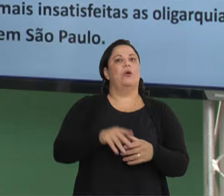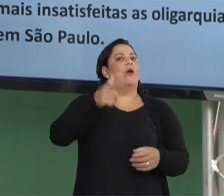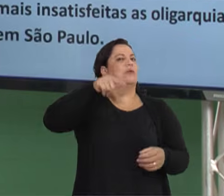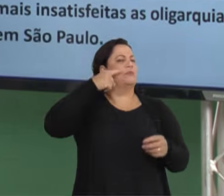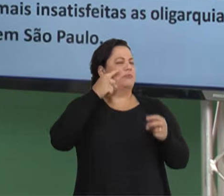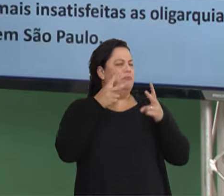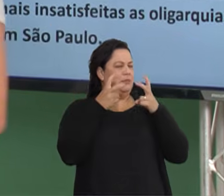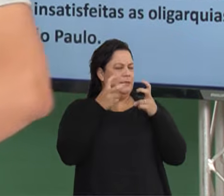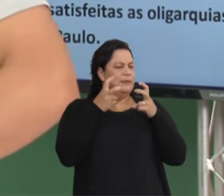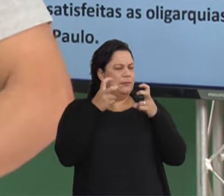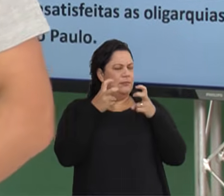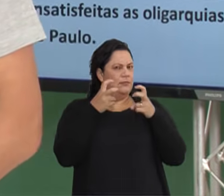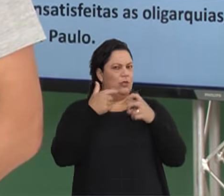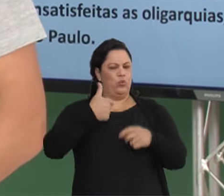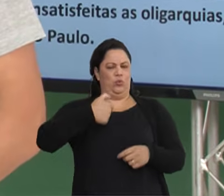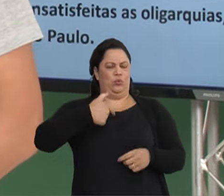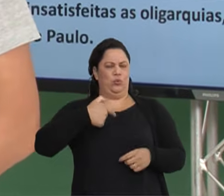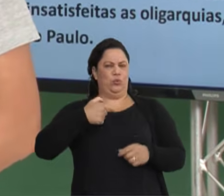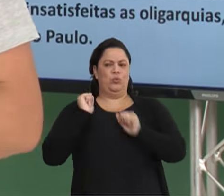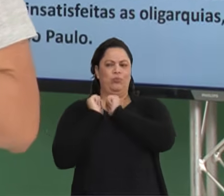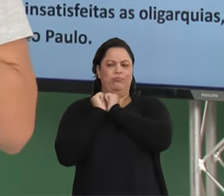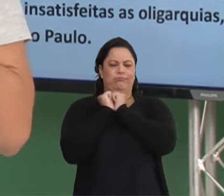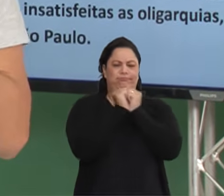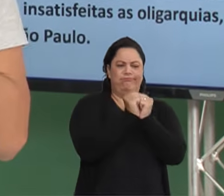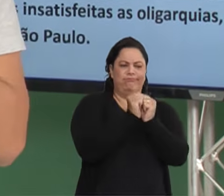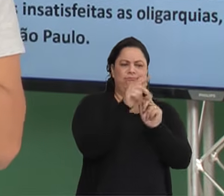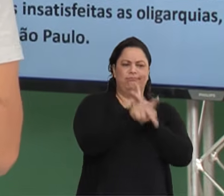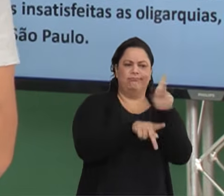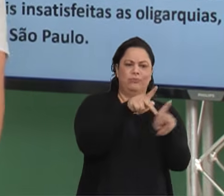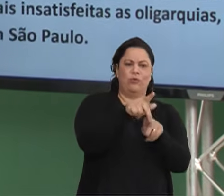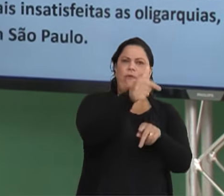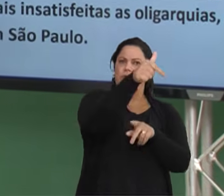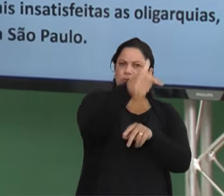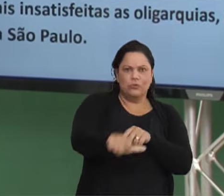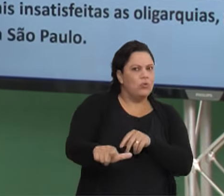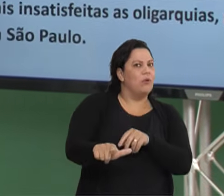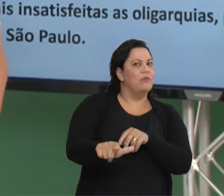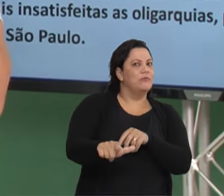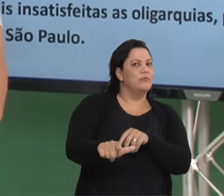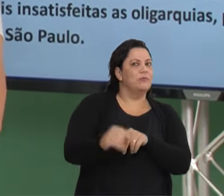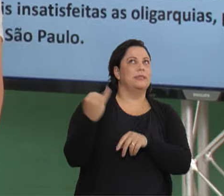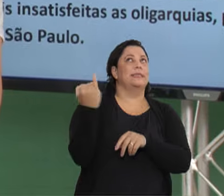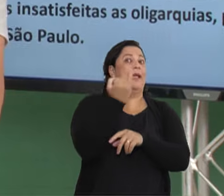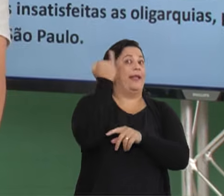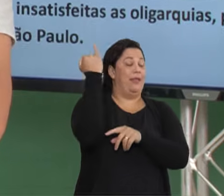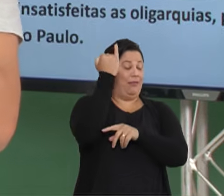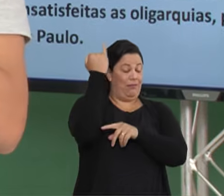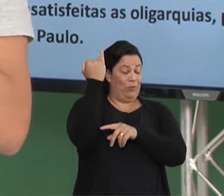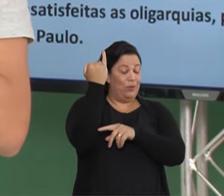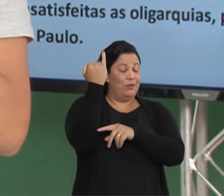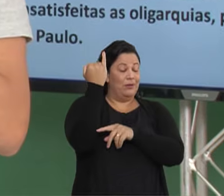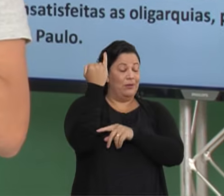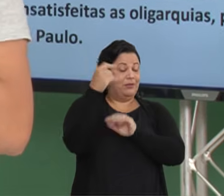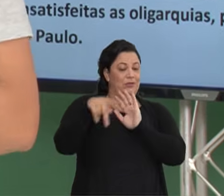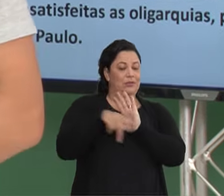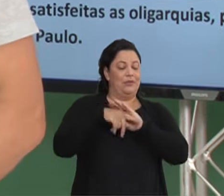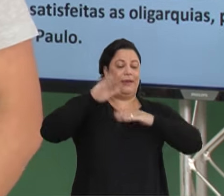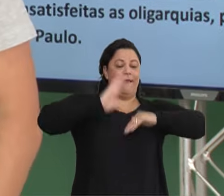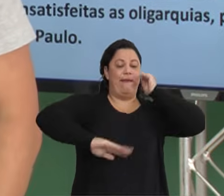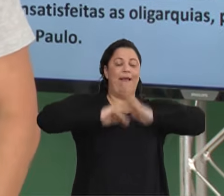mais ao lado da população novamente. Isso é bem importante no discurso dele, você vai ter que lembrar disso em todas as